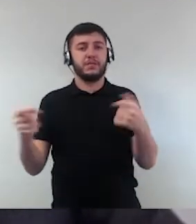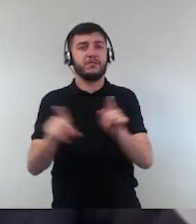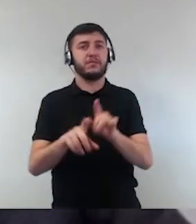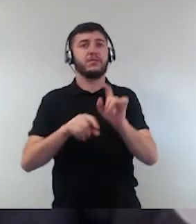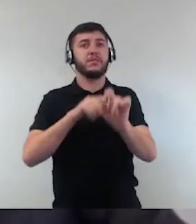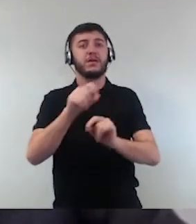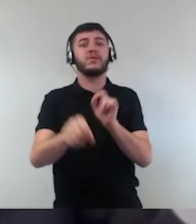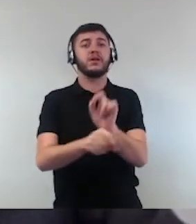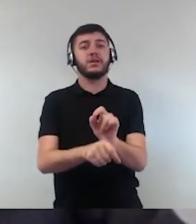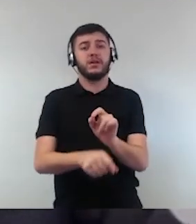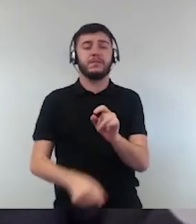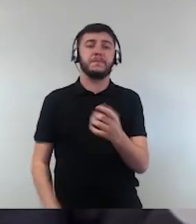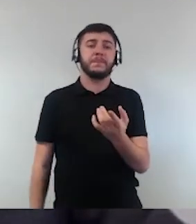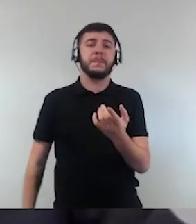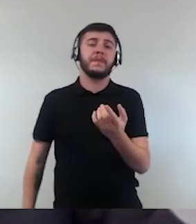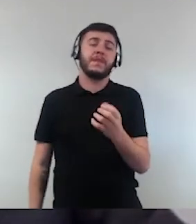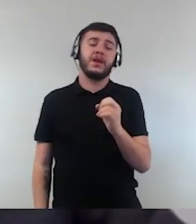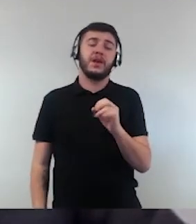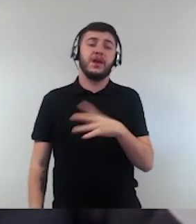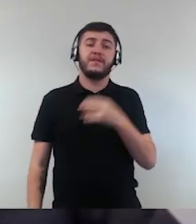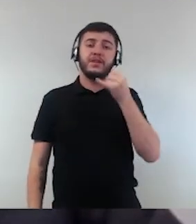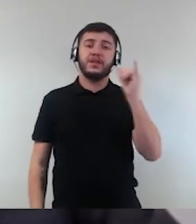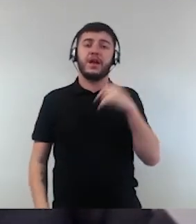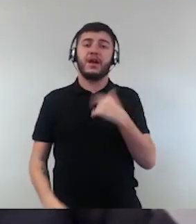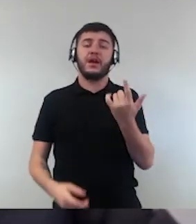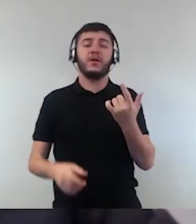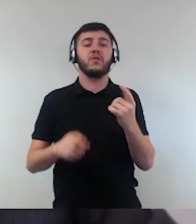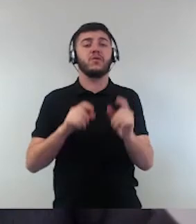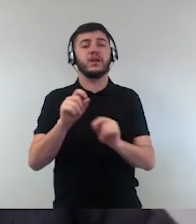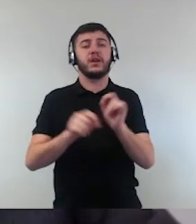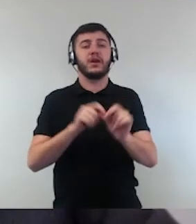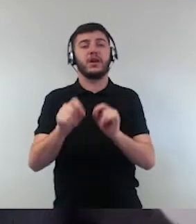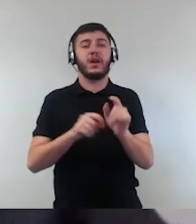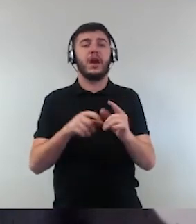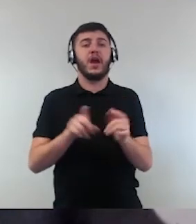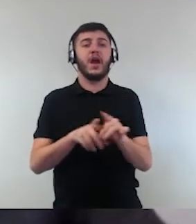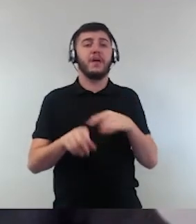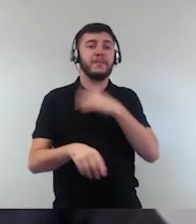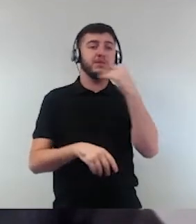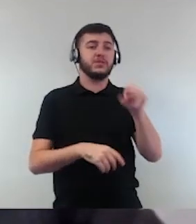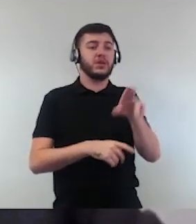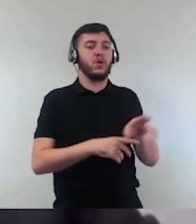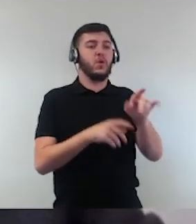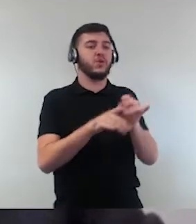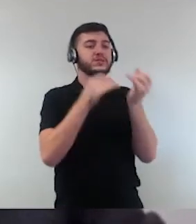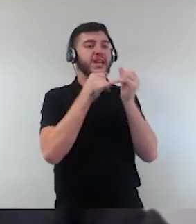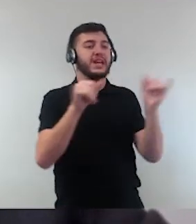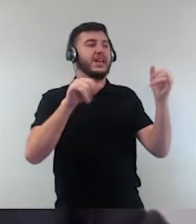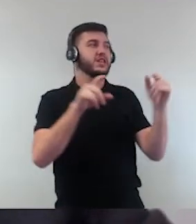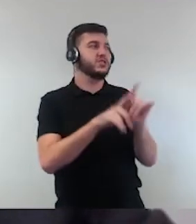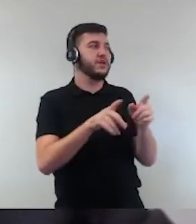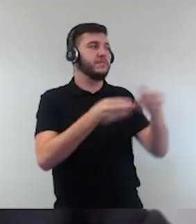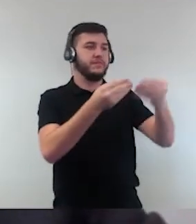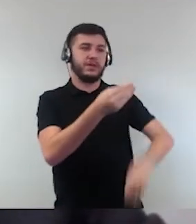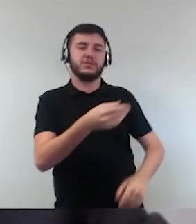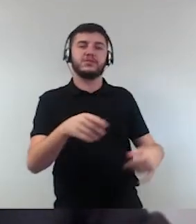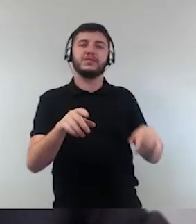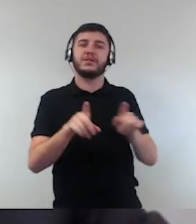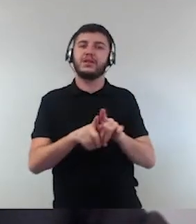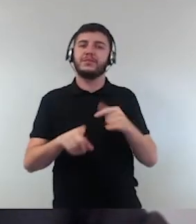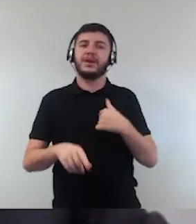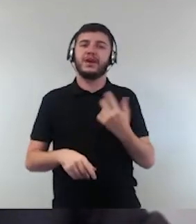lado, não realmente violentar a receita dos consumidores de maneira imediata. Então, seria mais ou menos essas